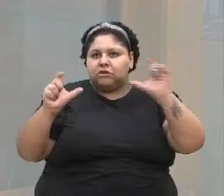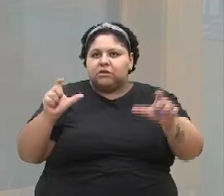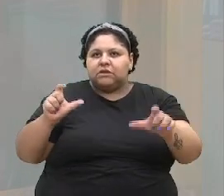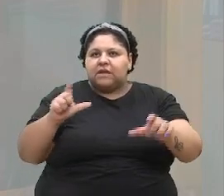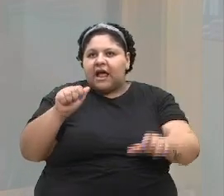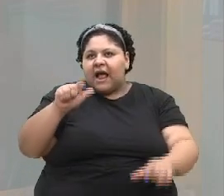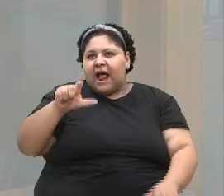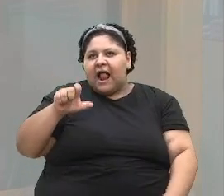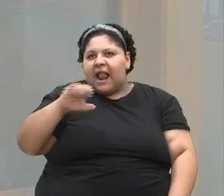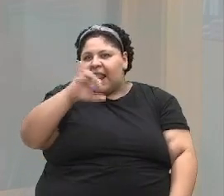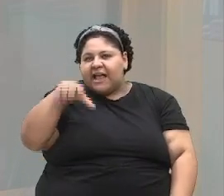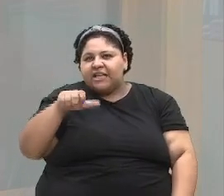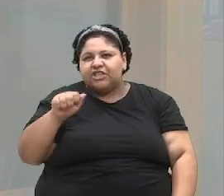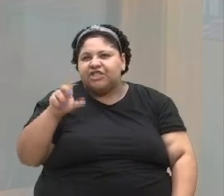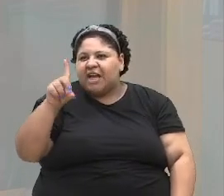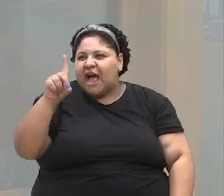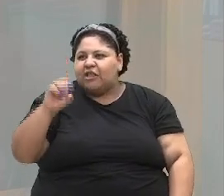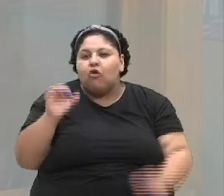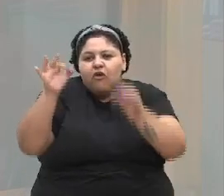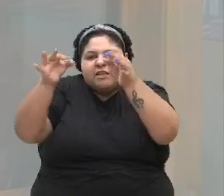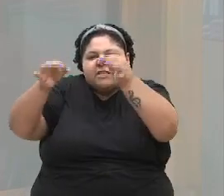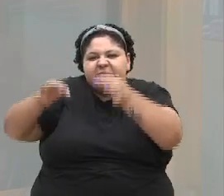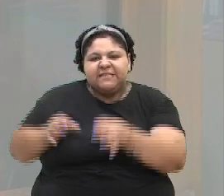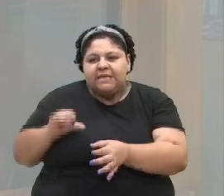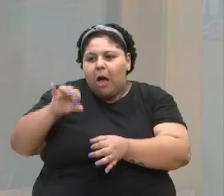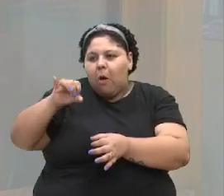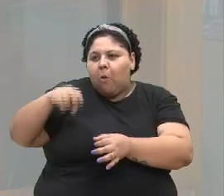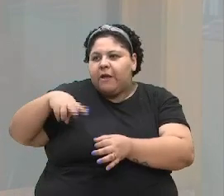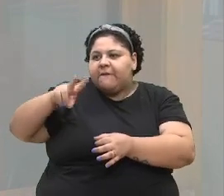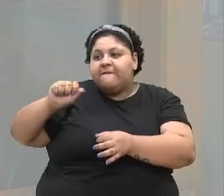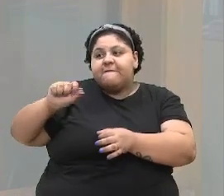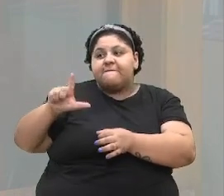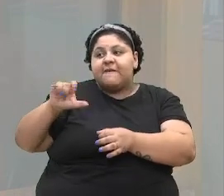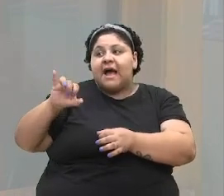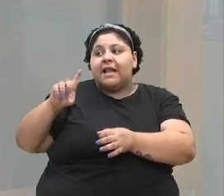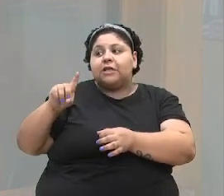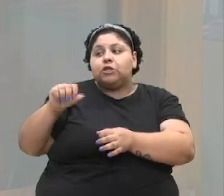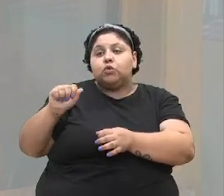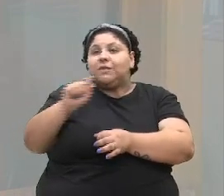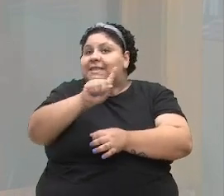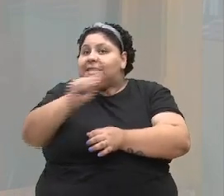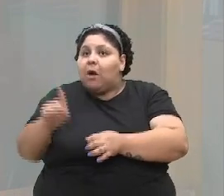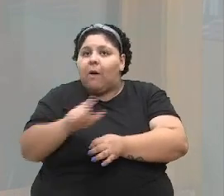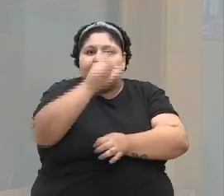aleijado, especial, inválido. É pessoa com deficiência.